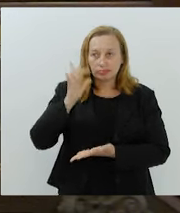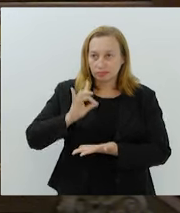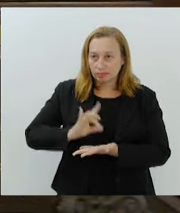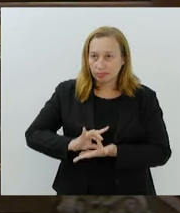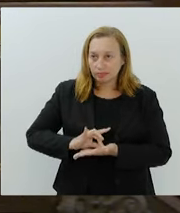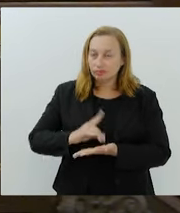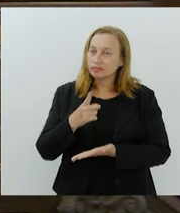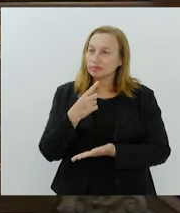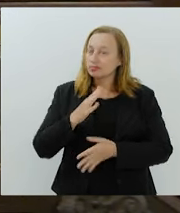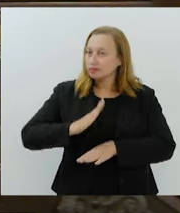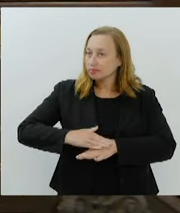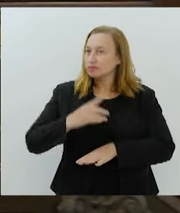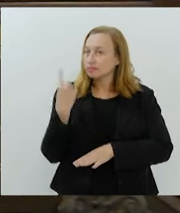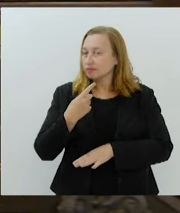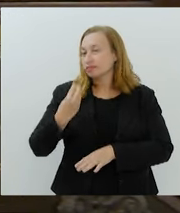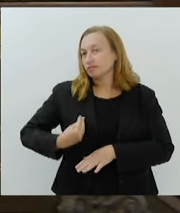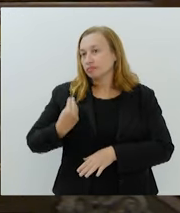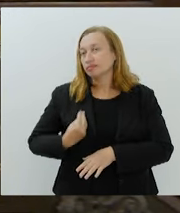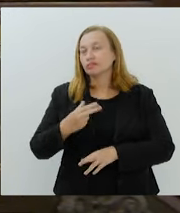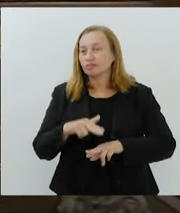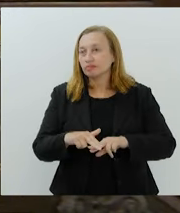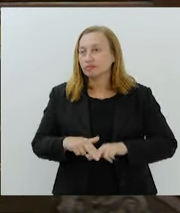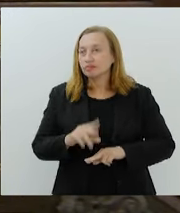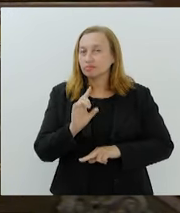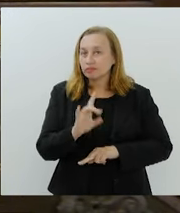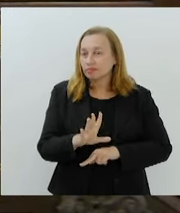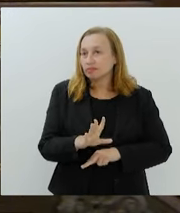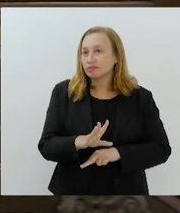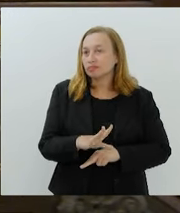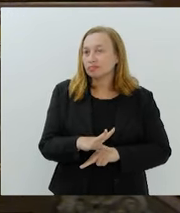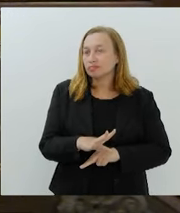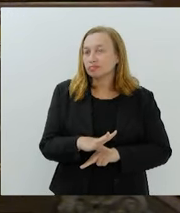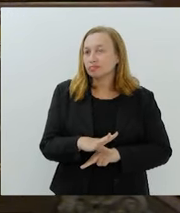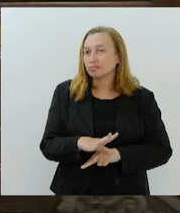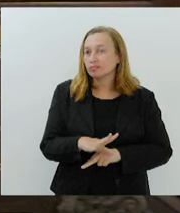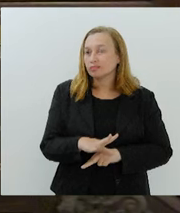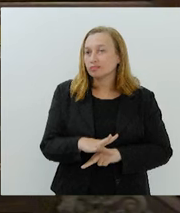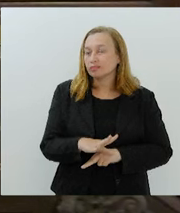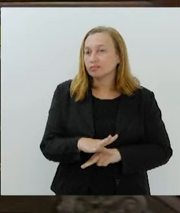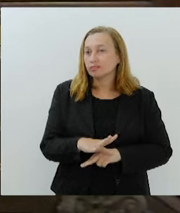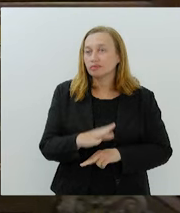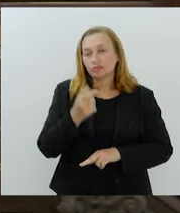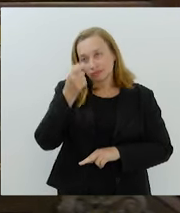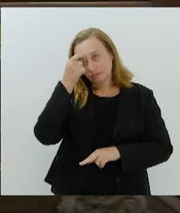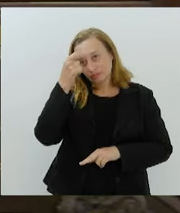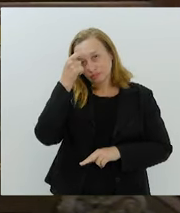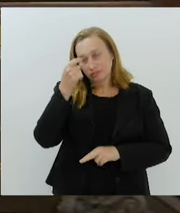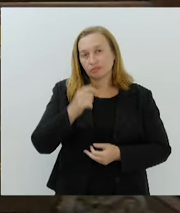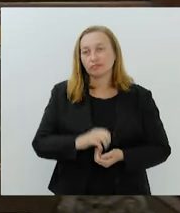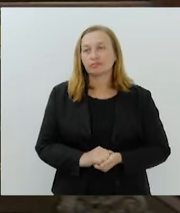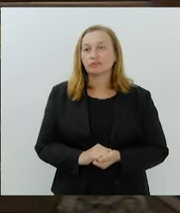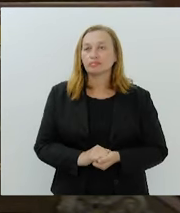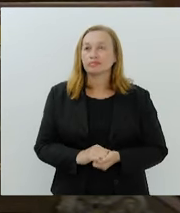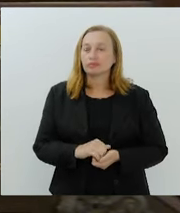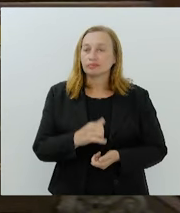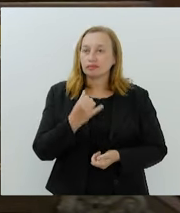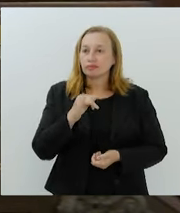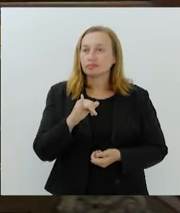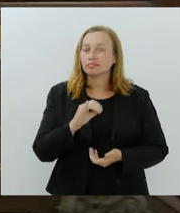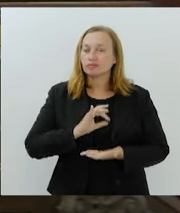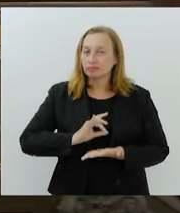vivemos. Portanto, apenas por uma questão de coerência e sinergia com uma